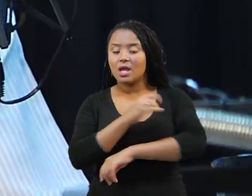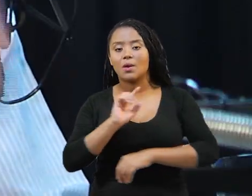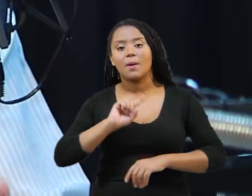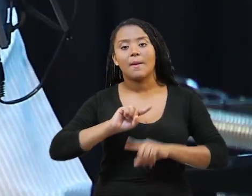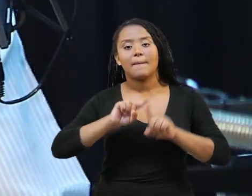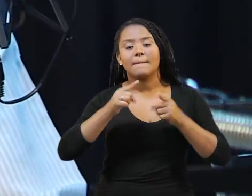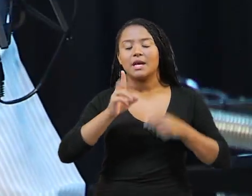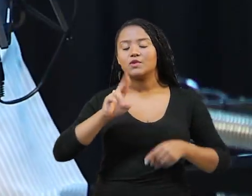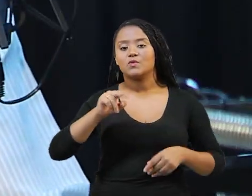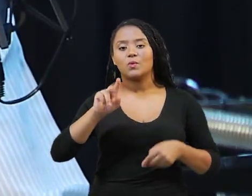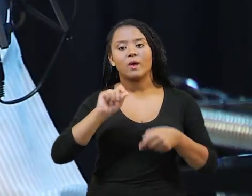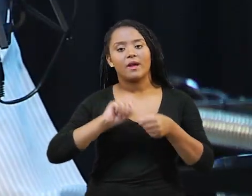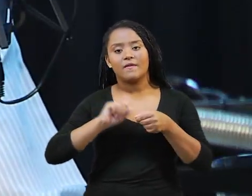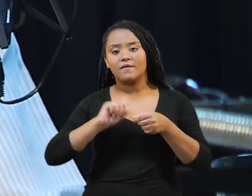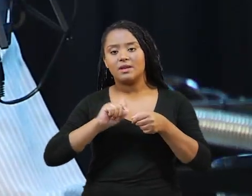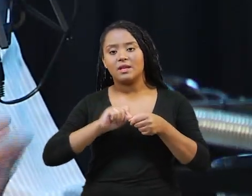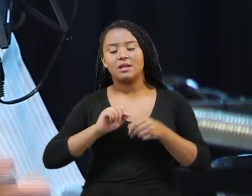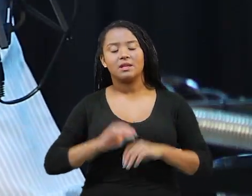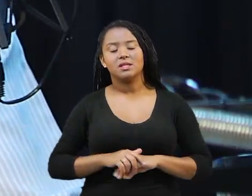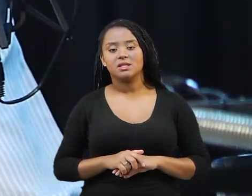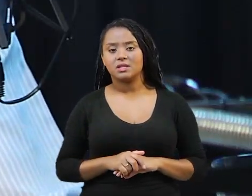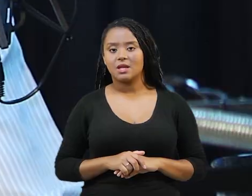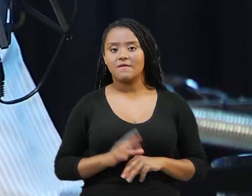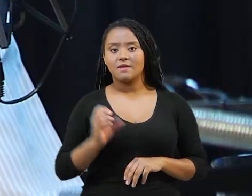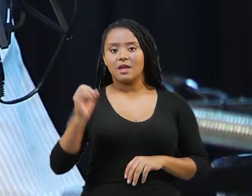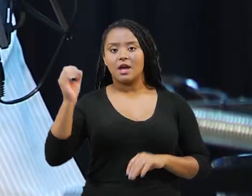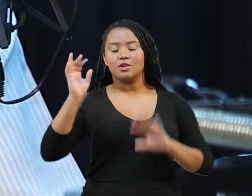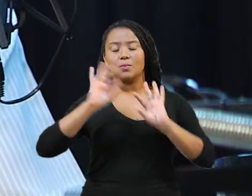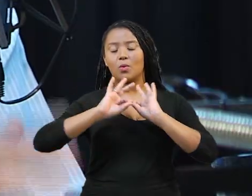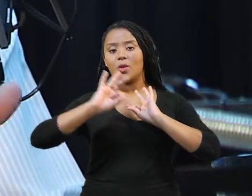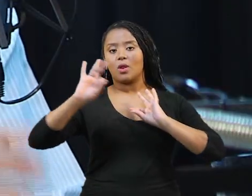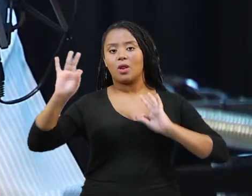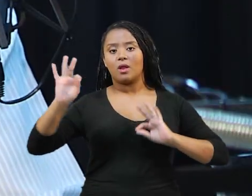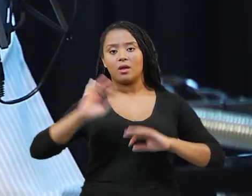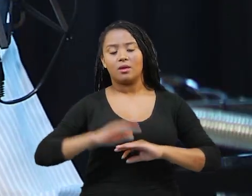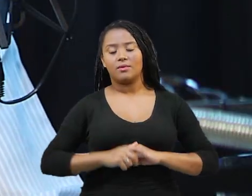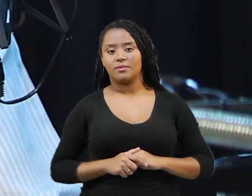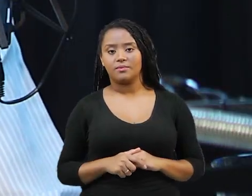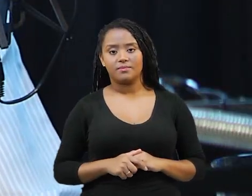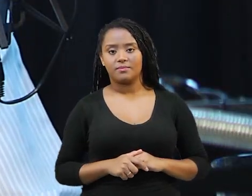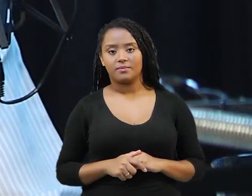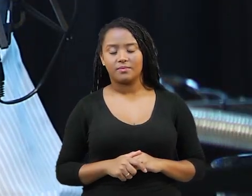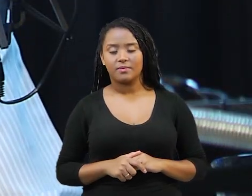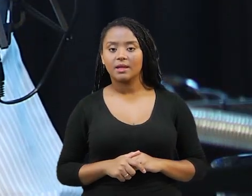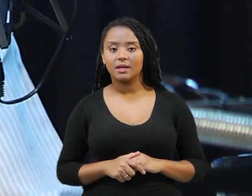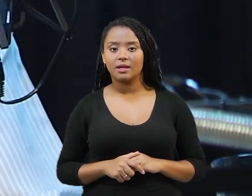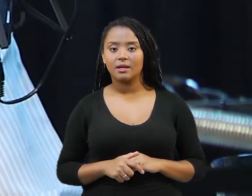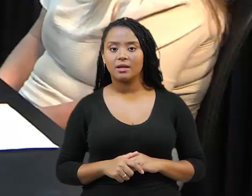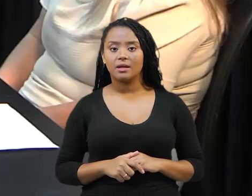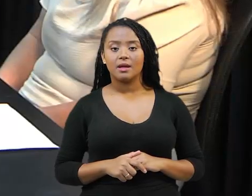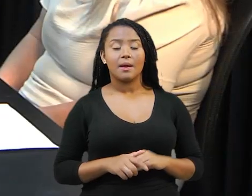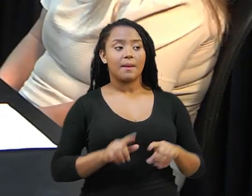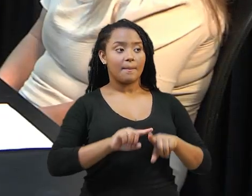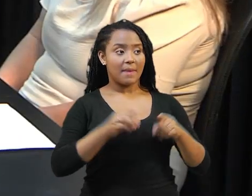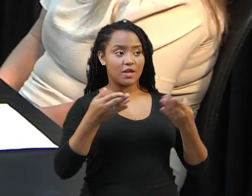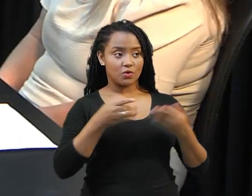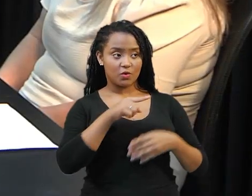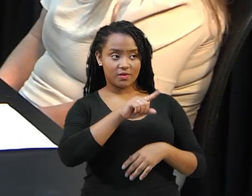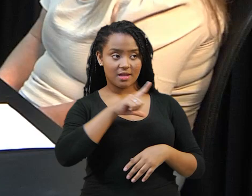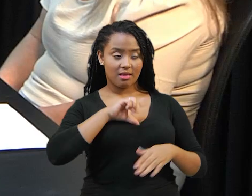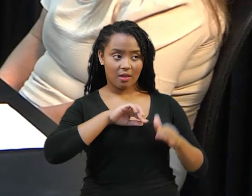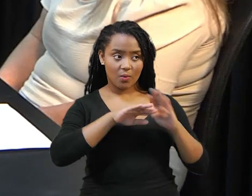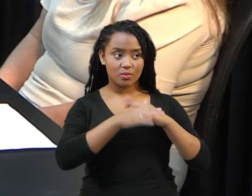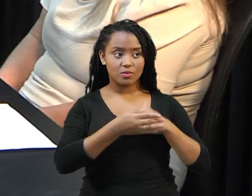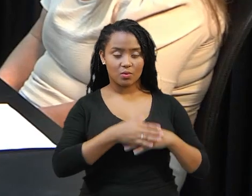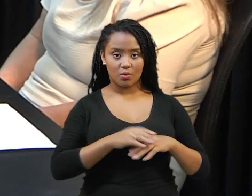nunca fiz viagens muito longas, não. O pessoal vai para o Chile, Argentina, mas a viagem mais longa foi para o Rio de Janeiro mesmo. Mas hoje o senhor tem o hábito